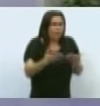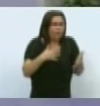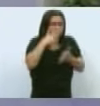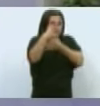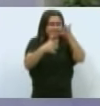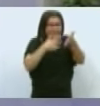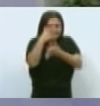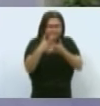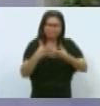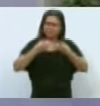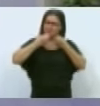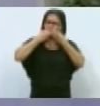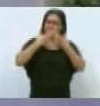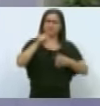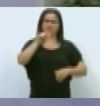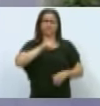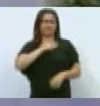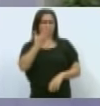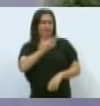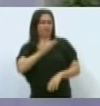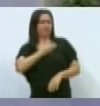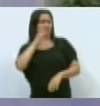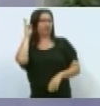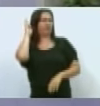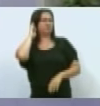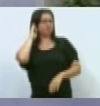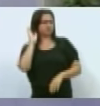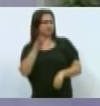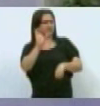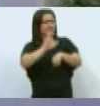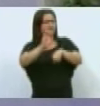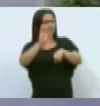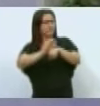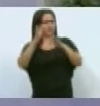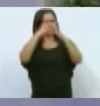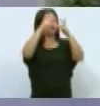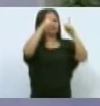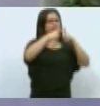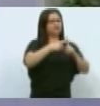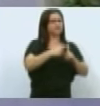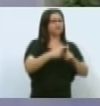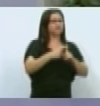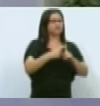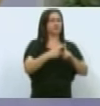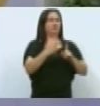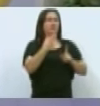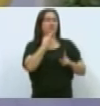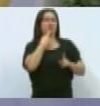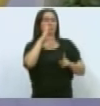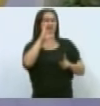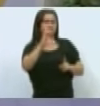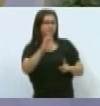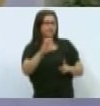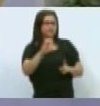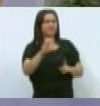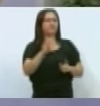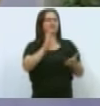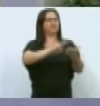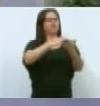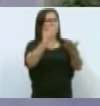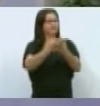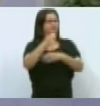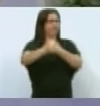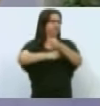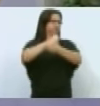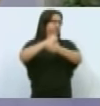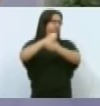amo. Tenho muitos amigos surdos. Já fiz curso de Libras na igreja, na Igreja Nazareno de Campinas. Fui intérprete muitos